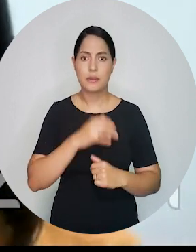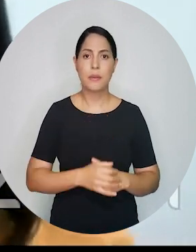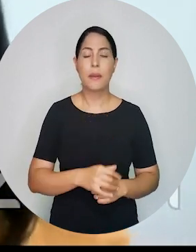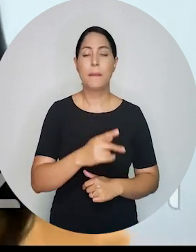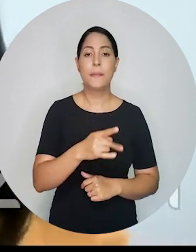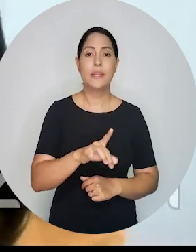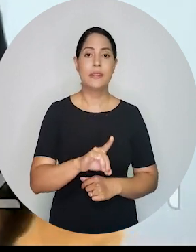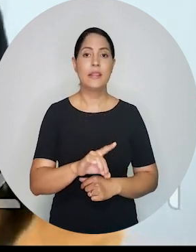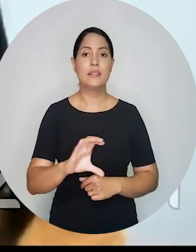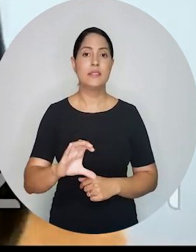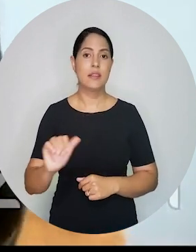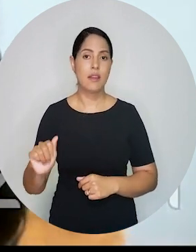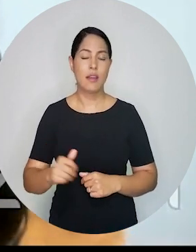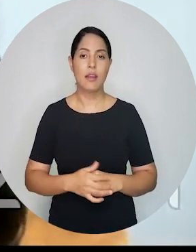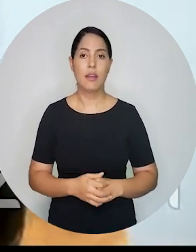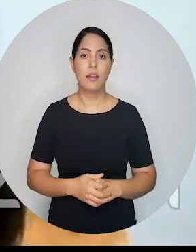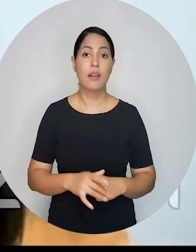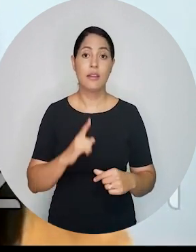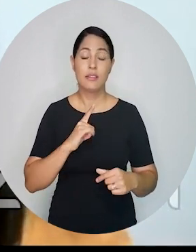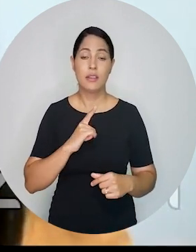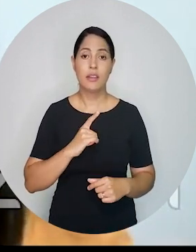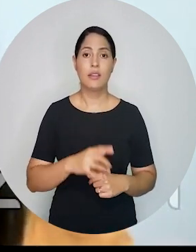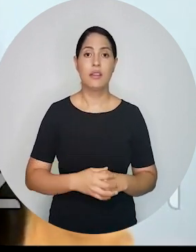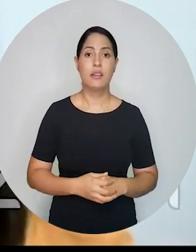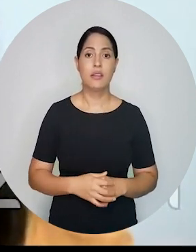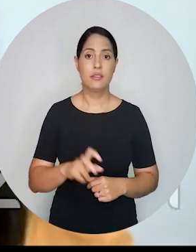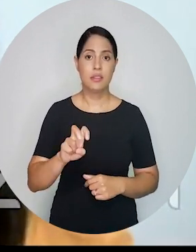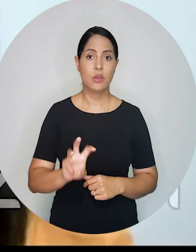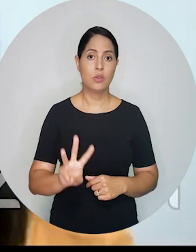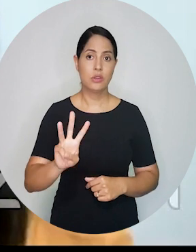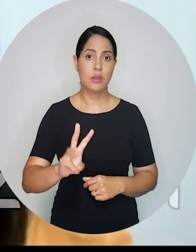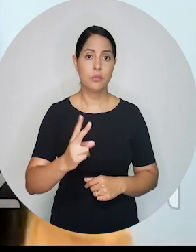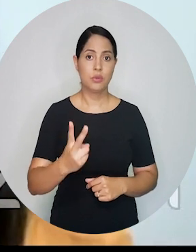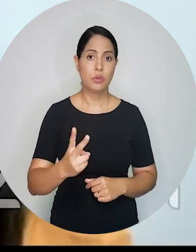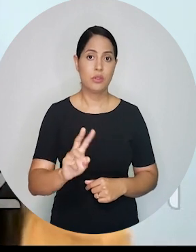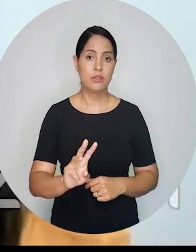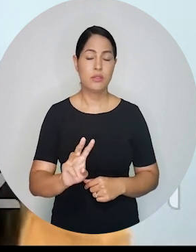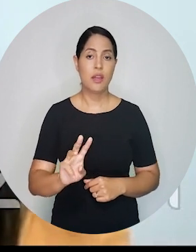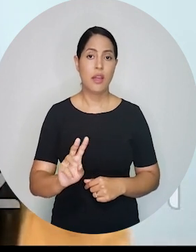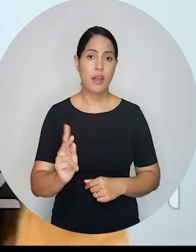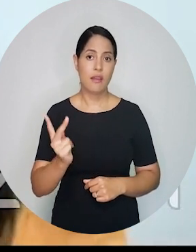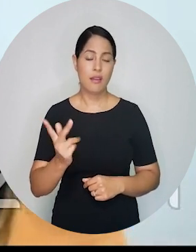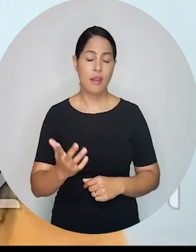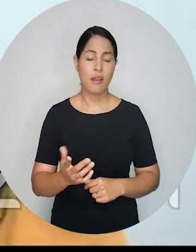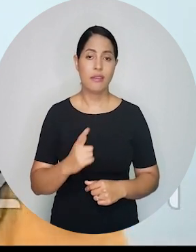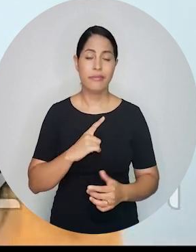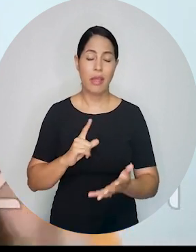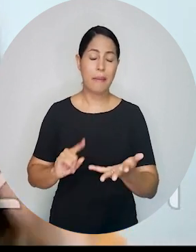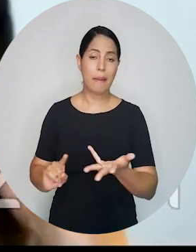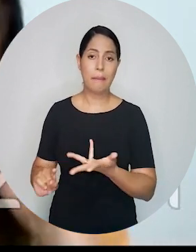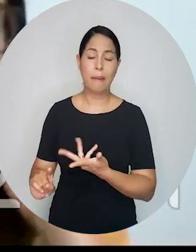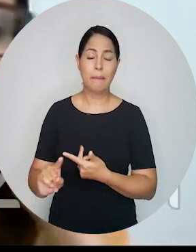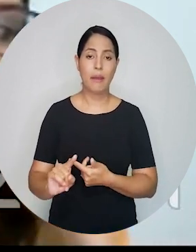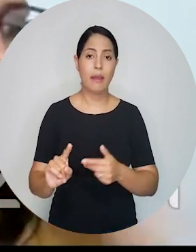ciclo PDCA, o que é o ciclo W, né, 2H, e